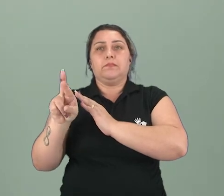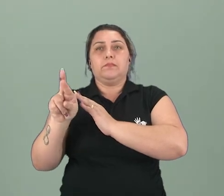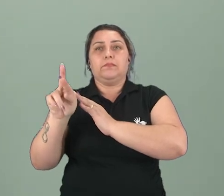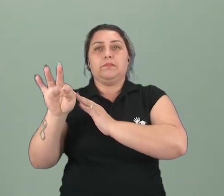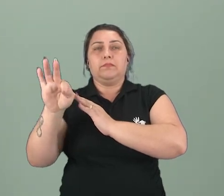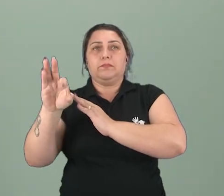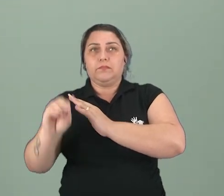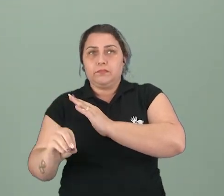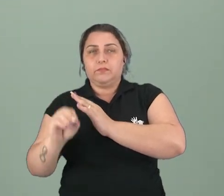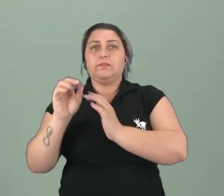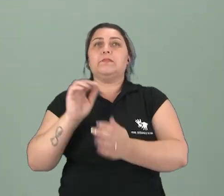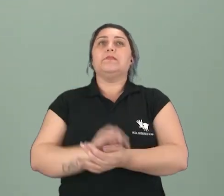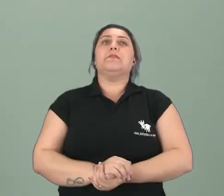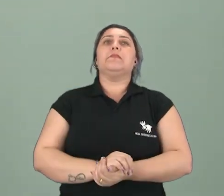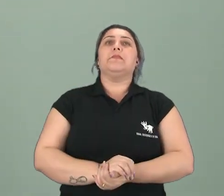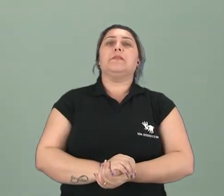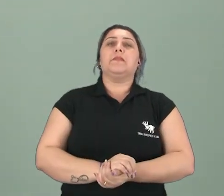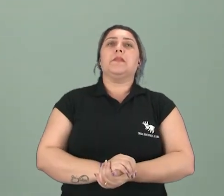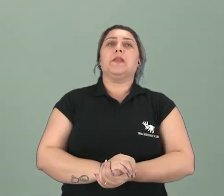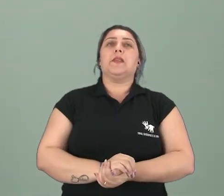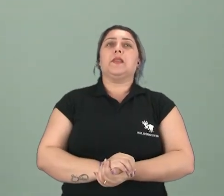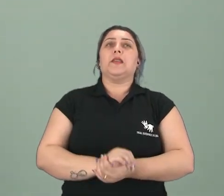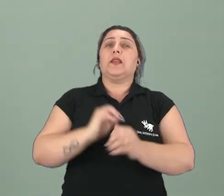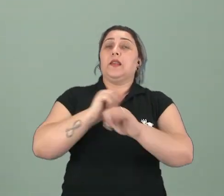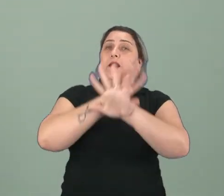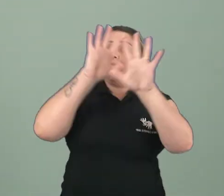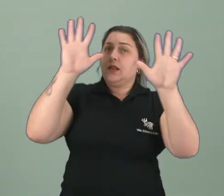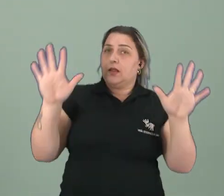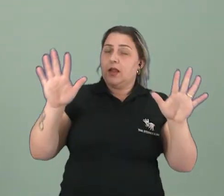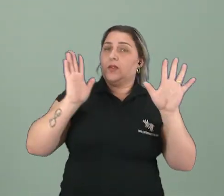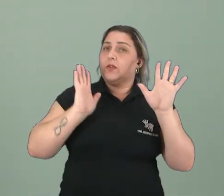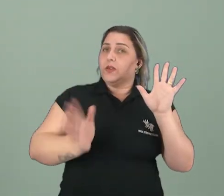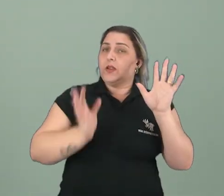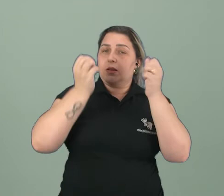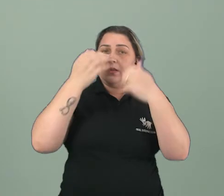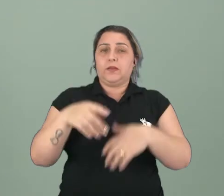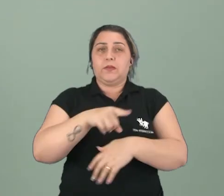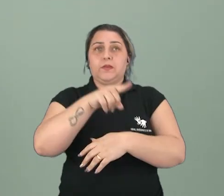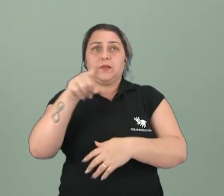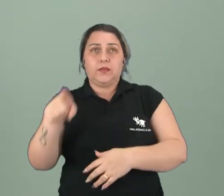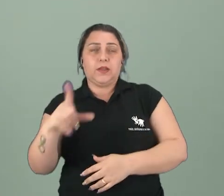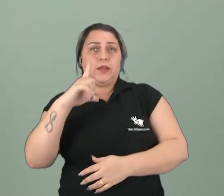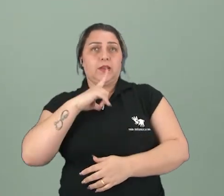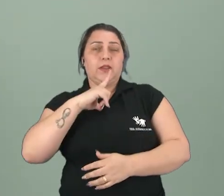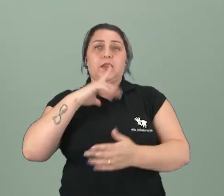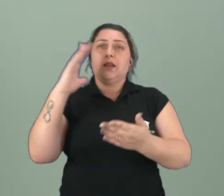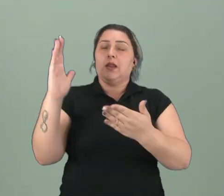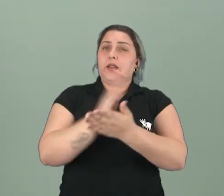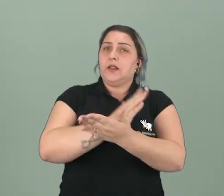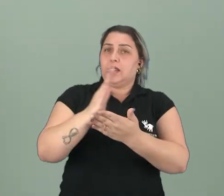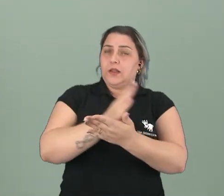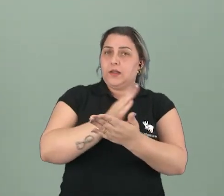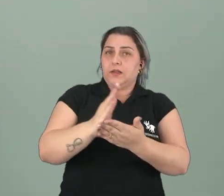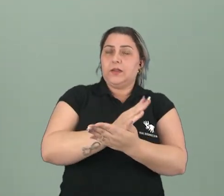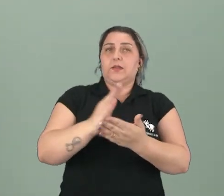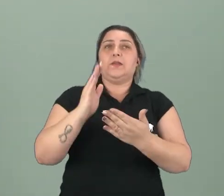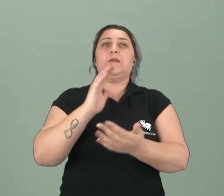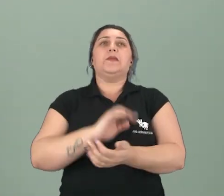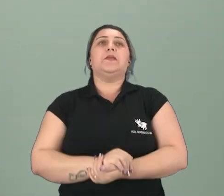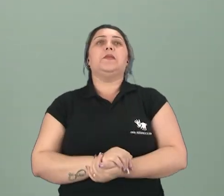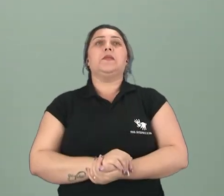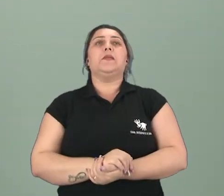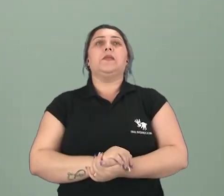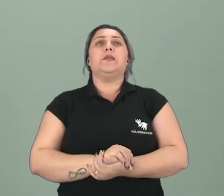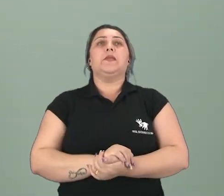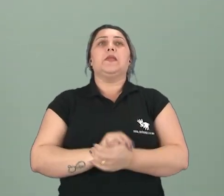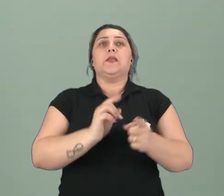descartado. E é claro, né, como eu já comentei com vocês, que existem algumas situações que